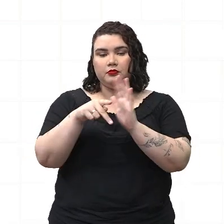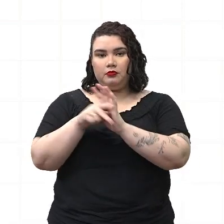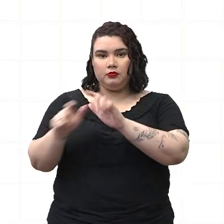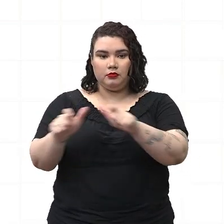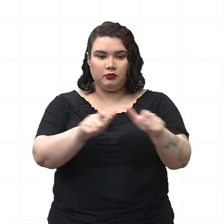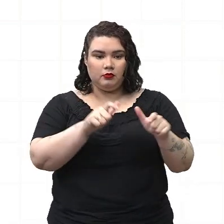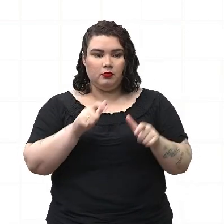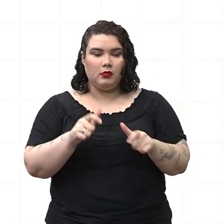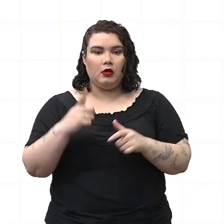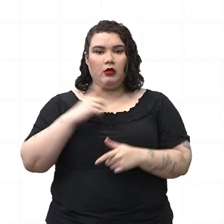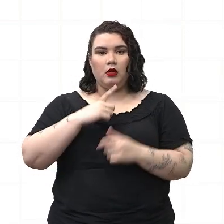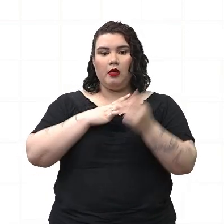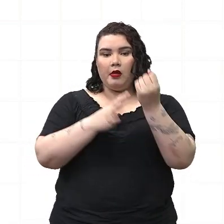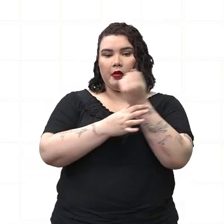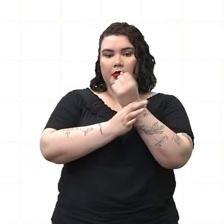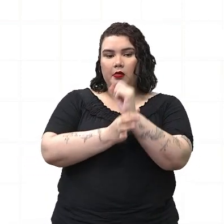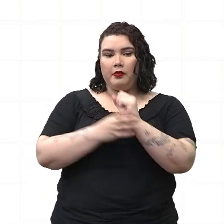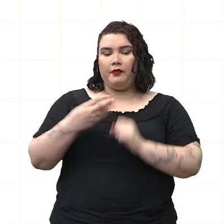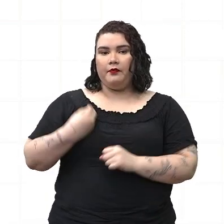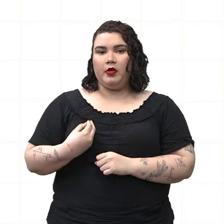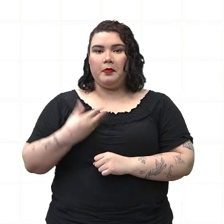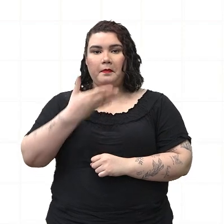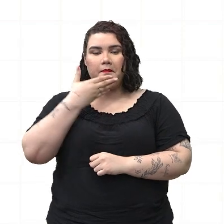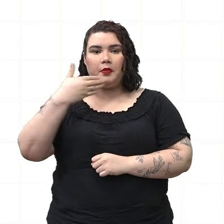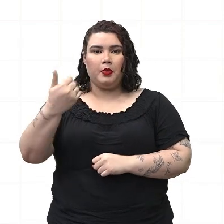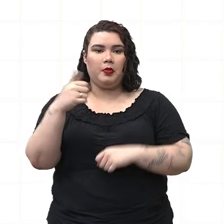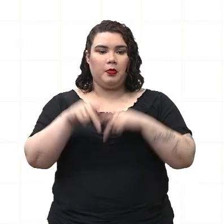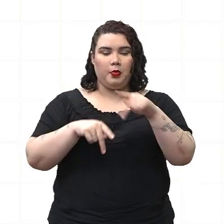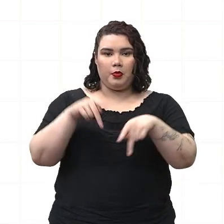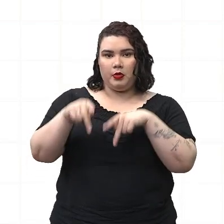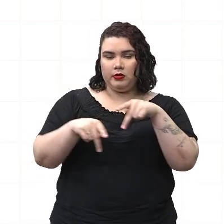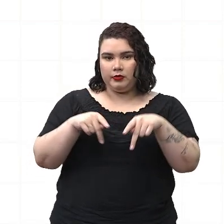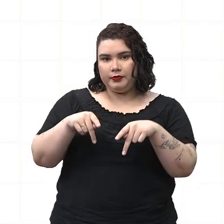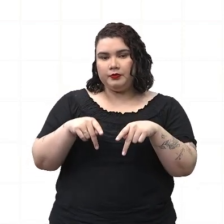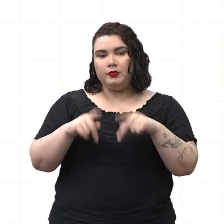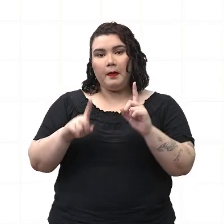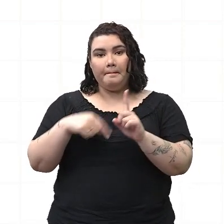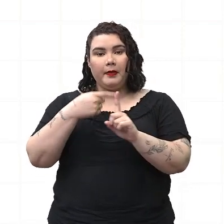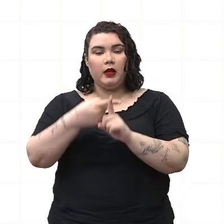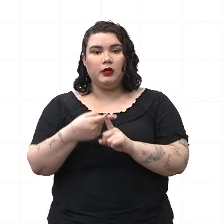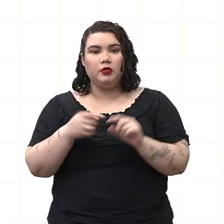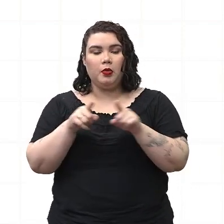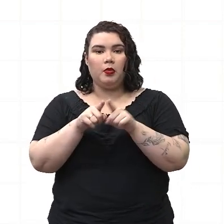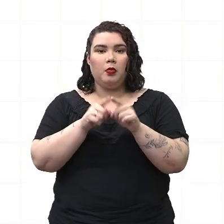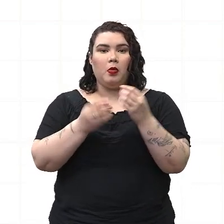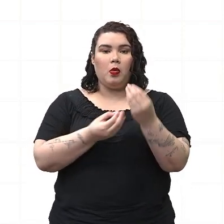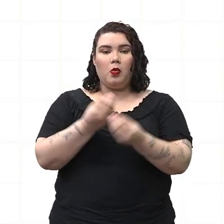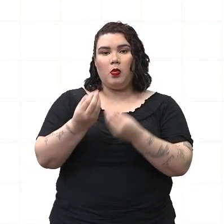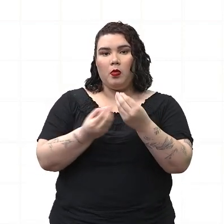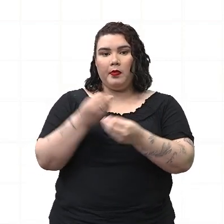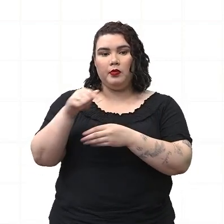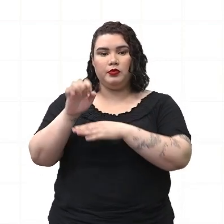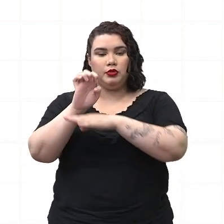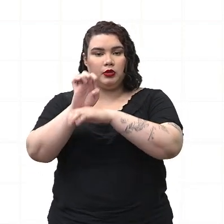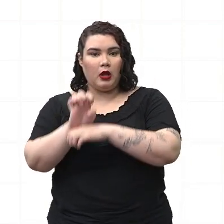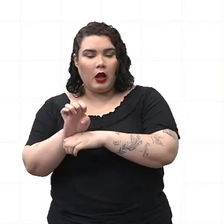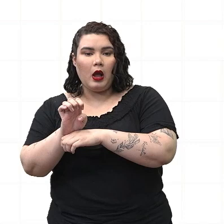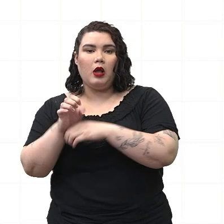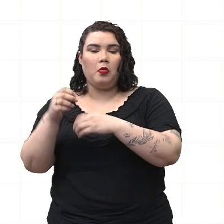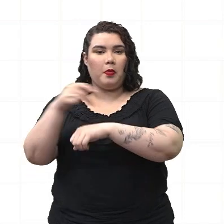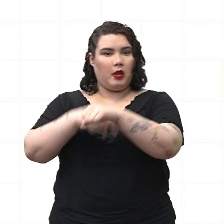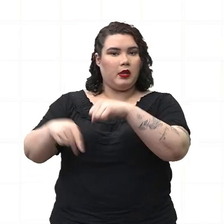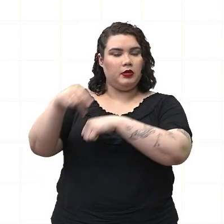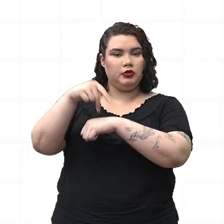território para poder garantir ali a melhoria de vida da sua população e, mais ainda, como que esse estado, né, como que esse